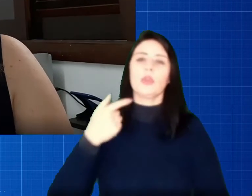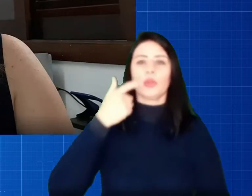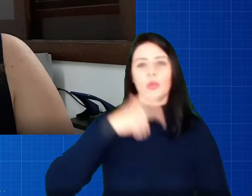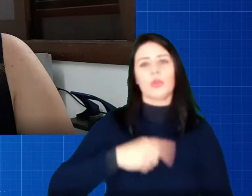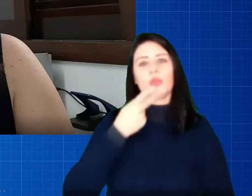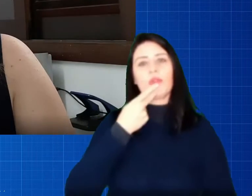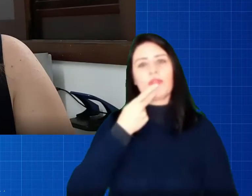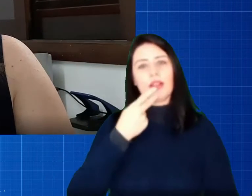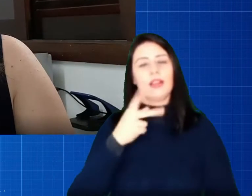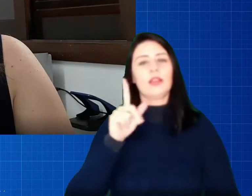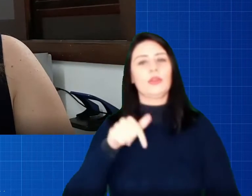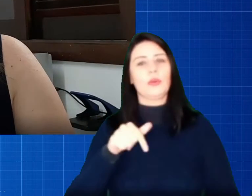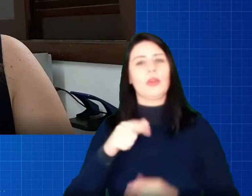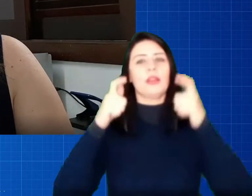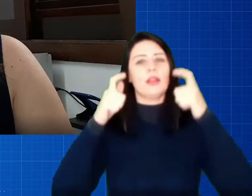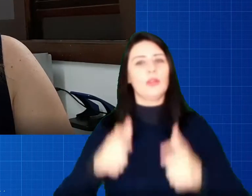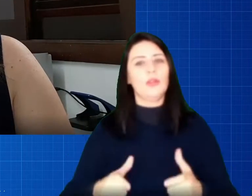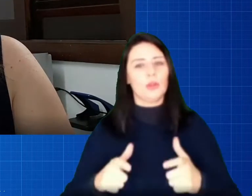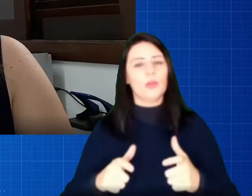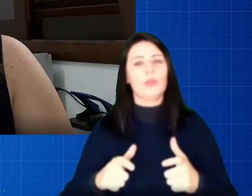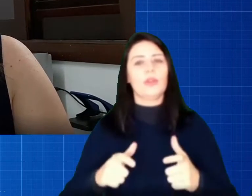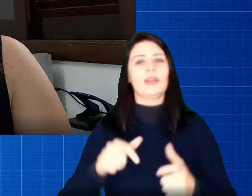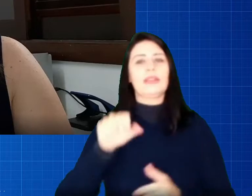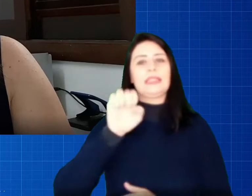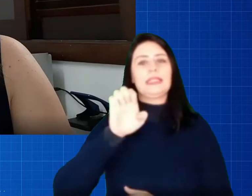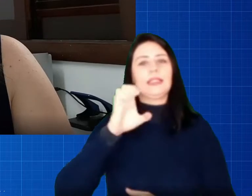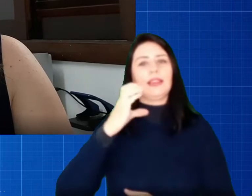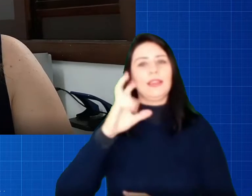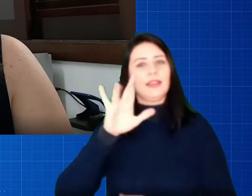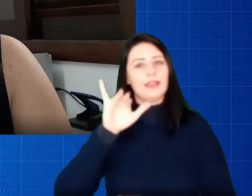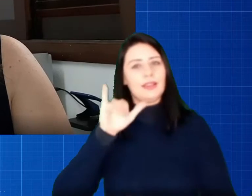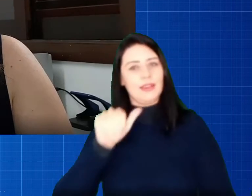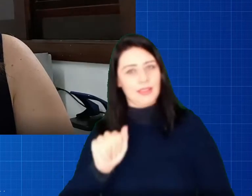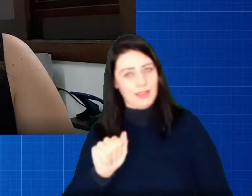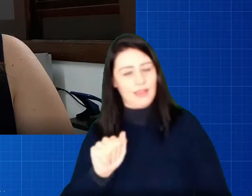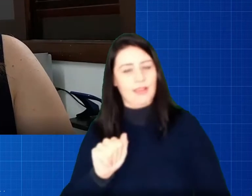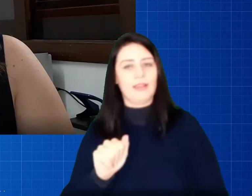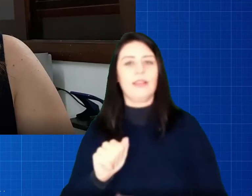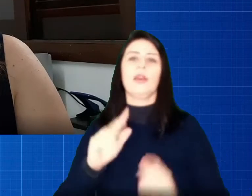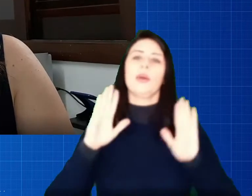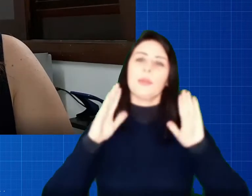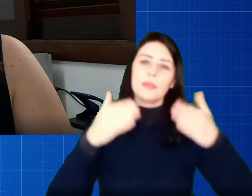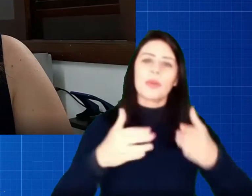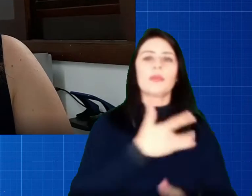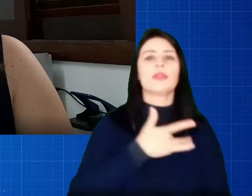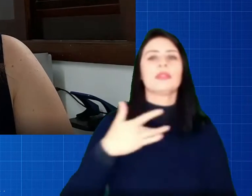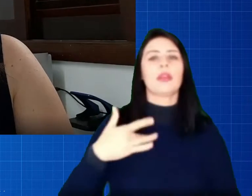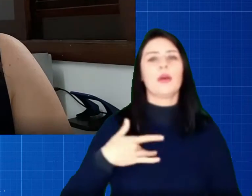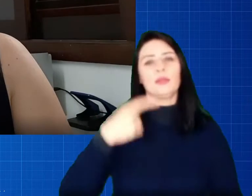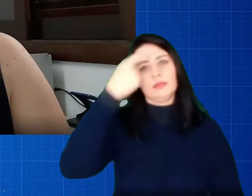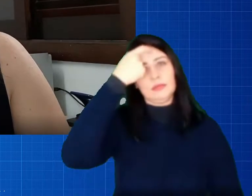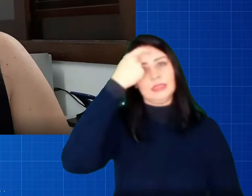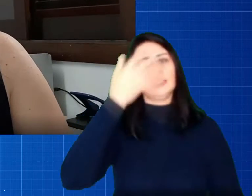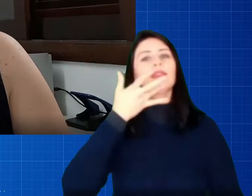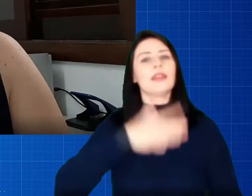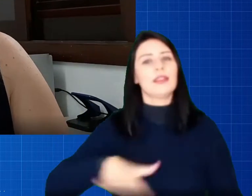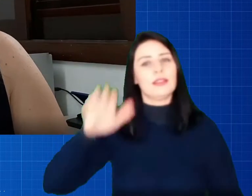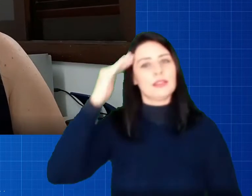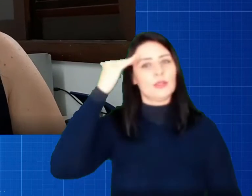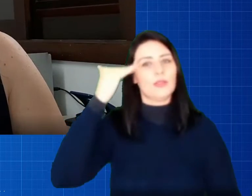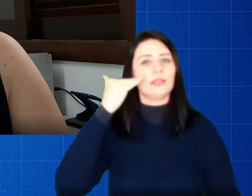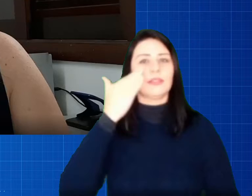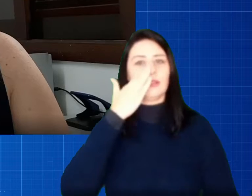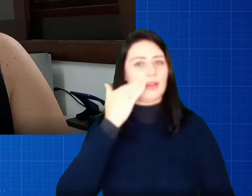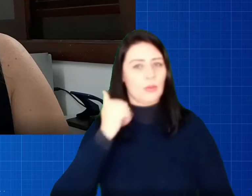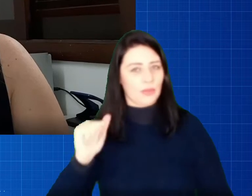estou falando do SECRIA, que é o Serviço de Atenção em Saúde Mental à Criança e Adolescente de Araucária.